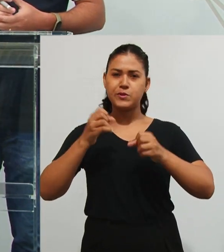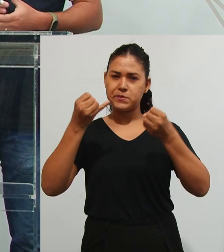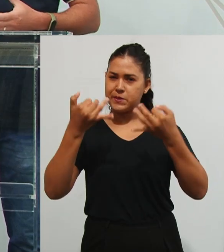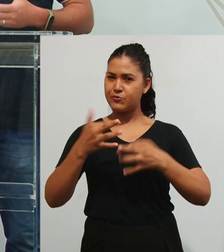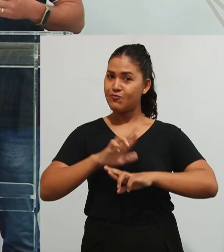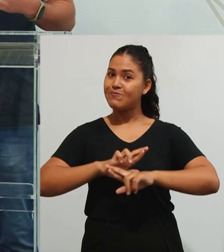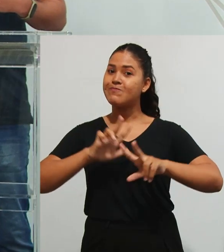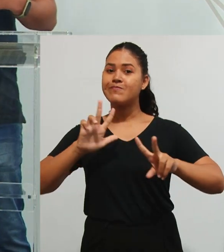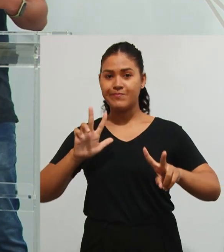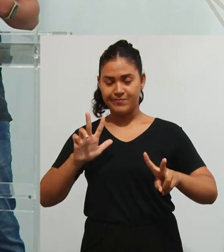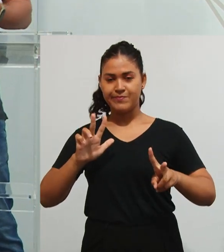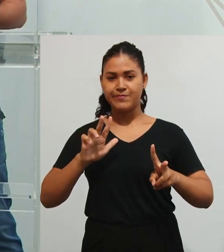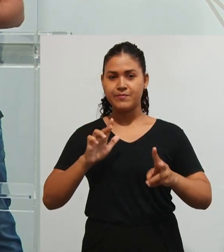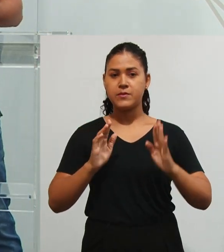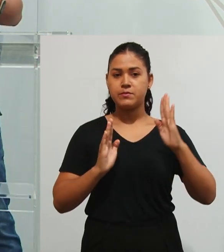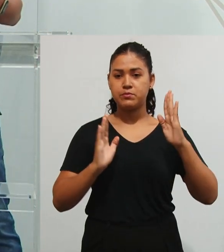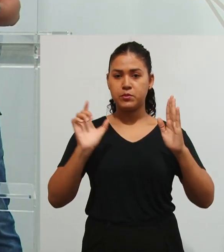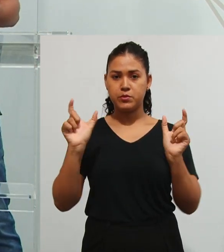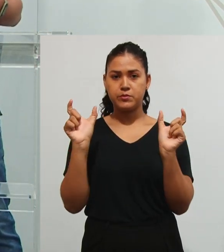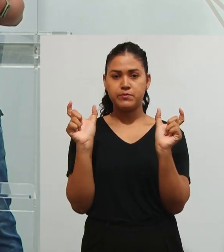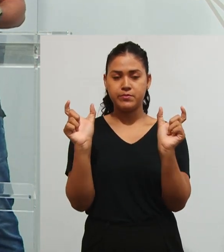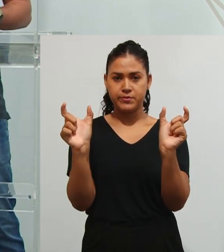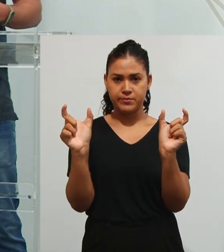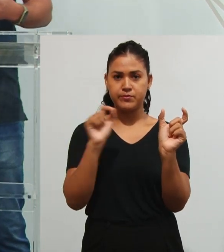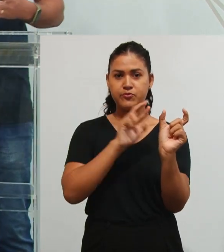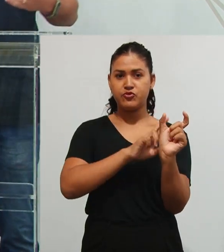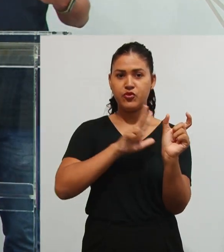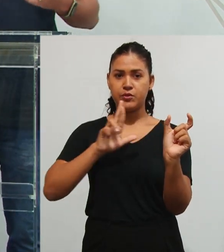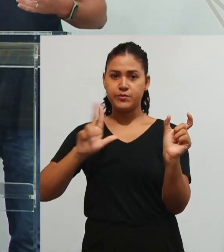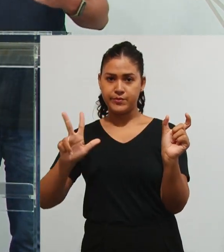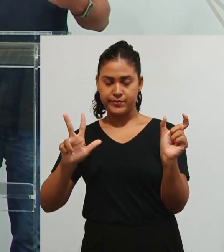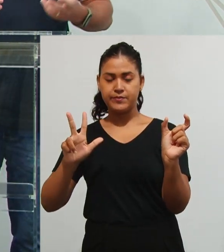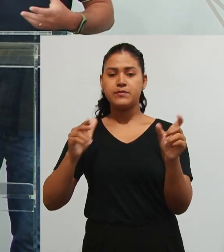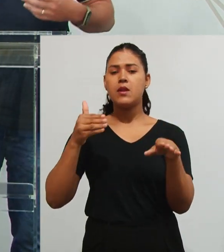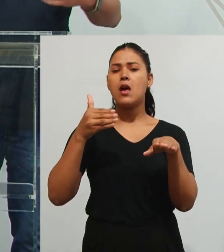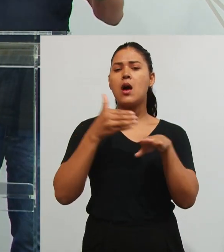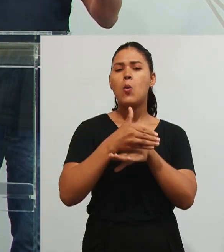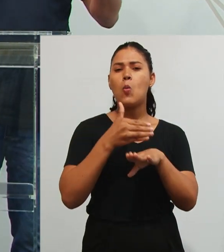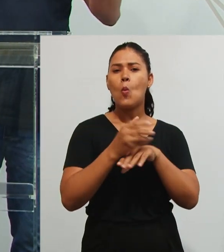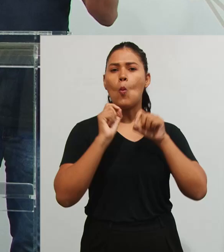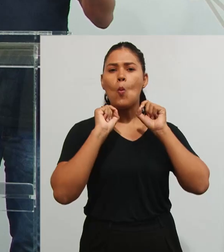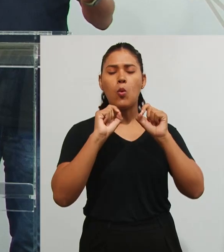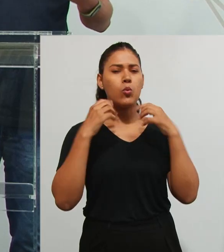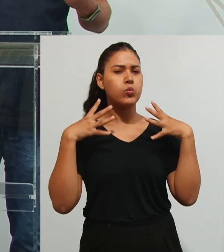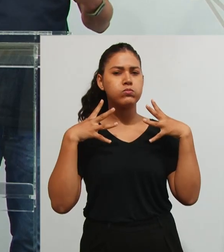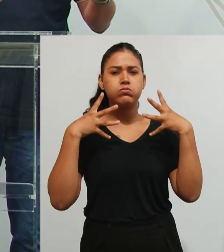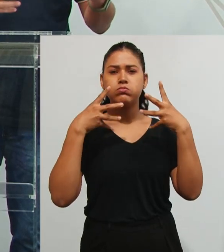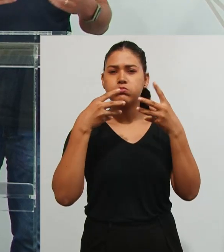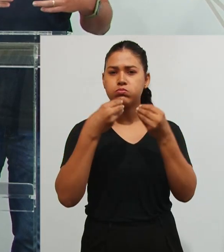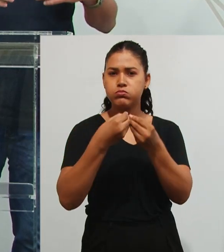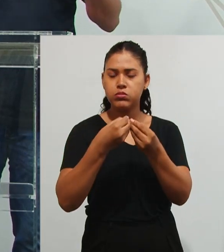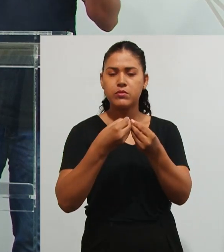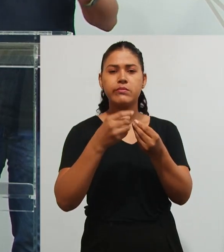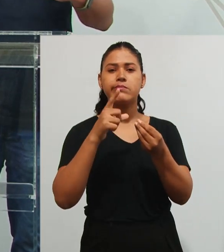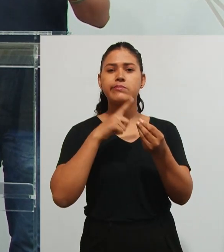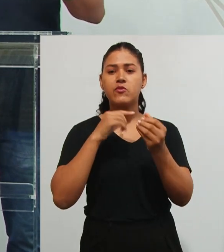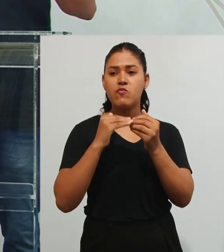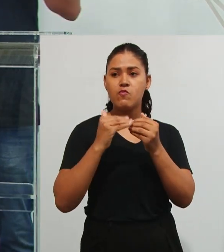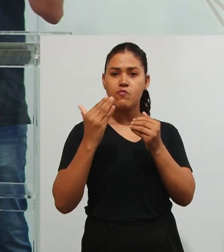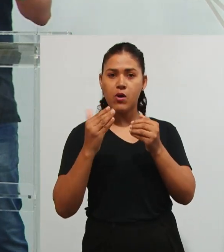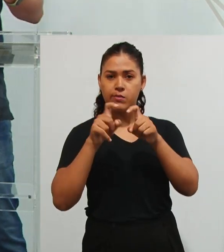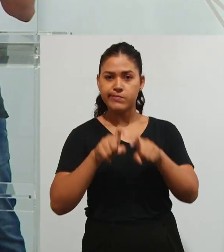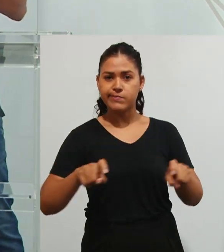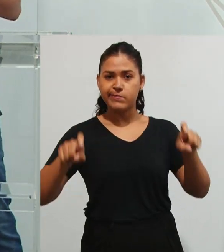aqui. Então, com base nesse conceito, né, de entrada, tudo que é externo ao computador